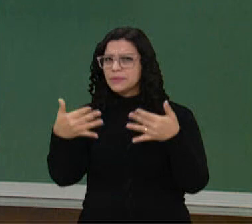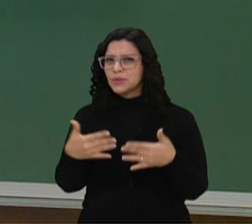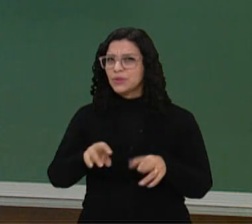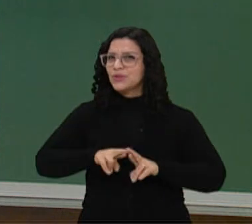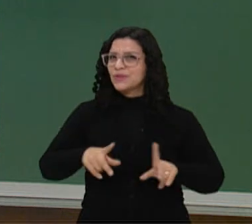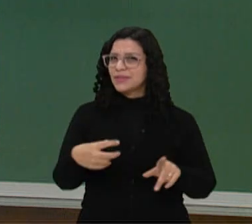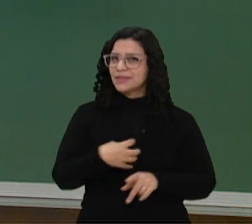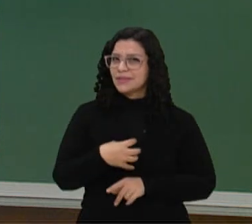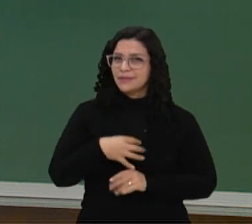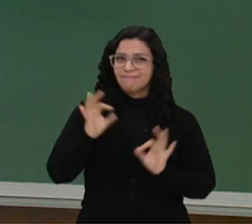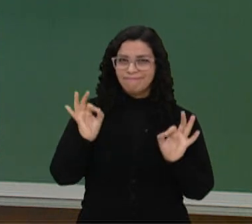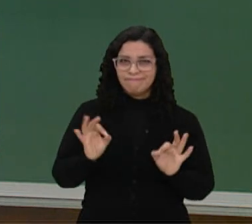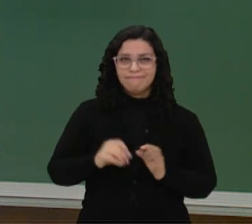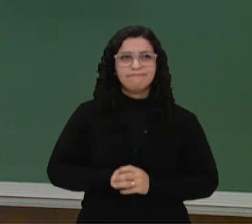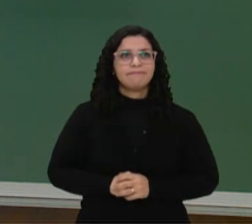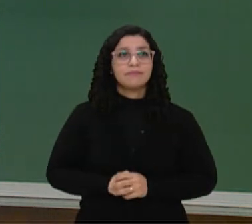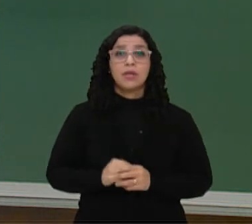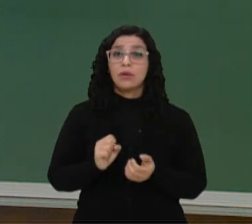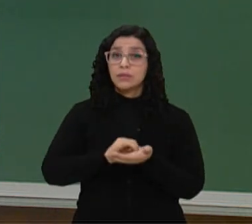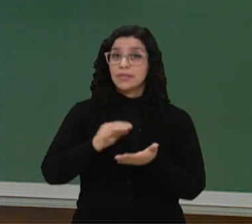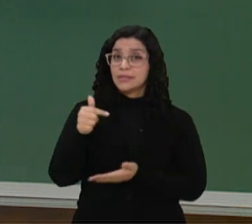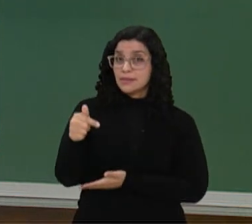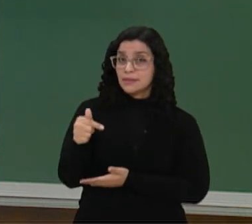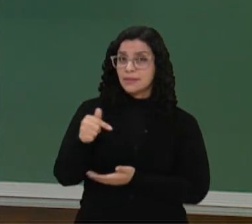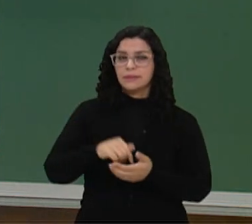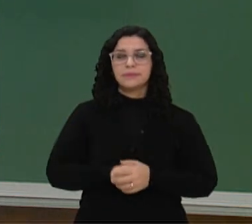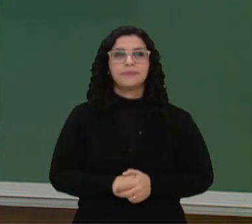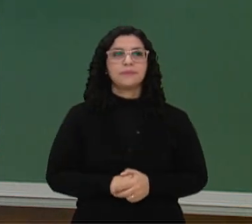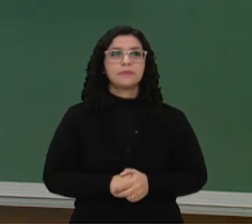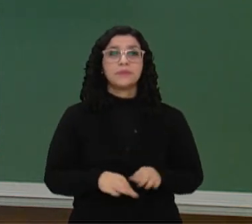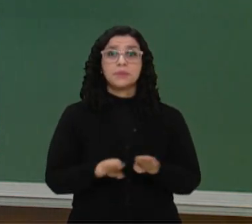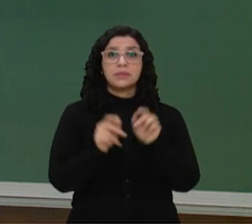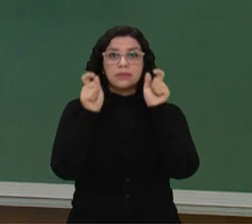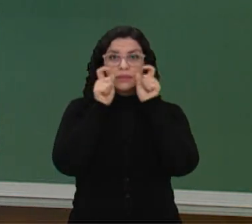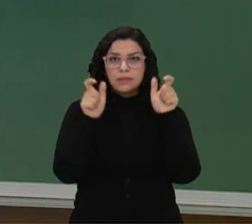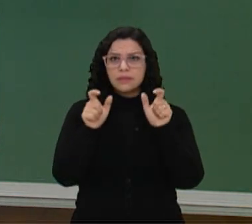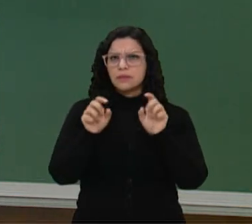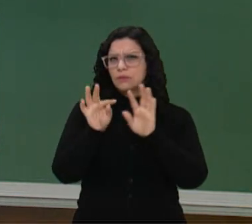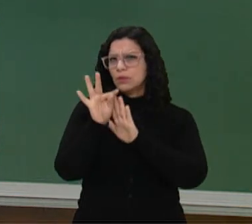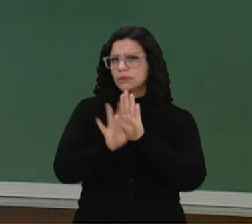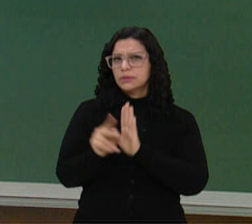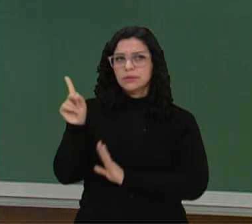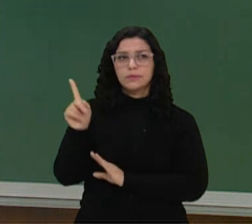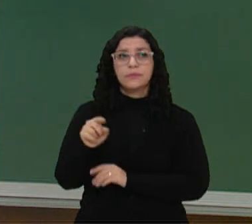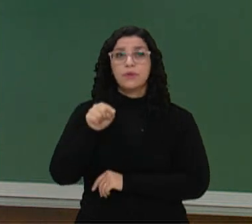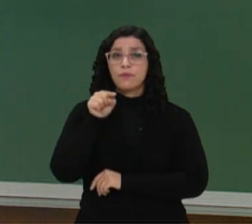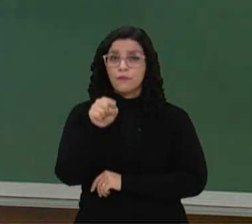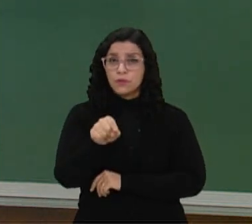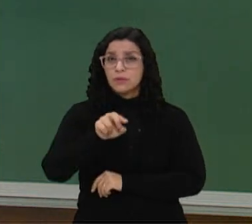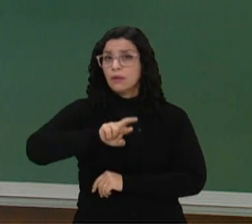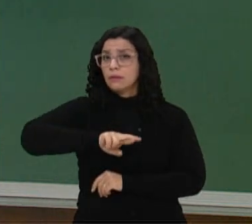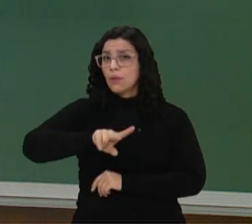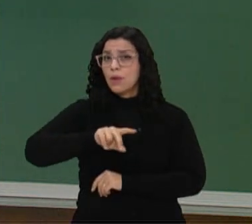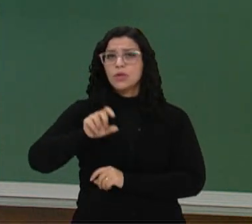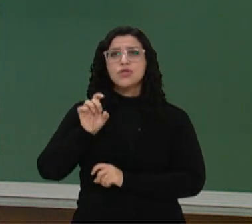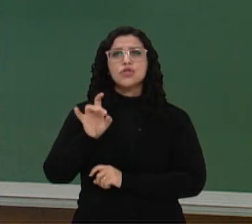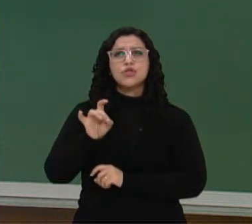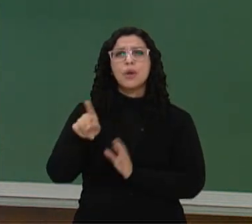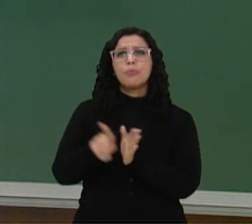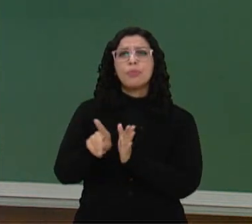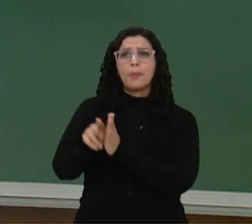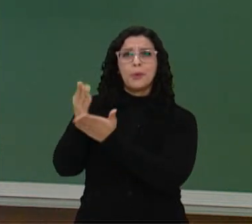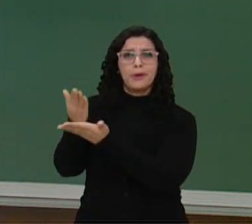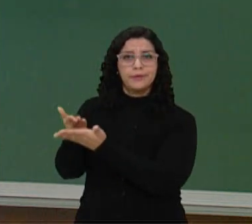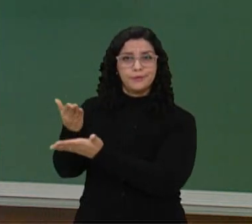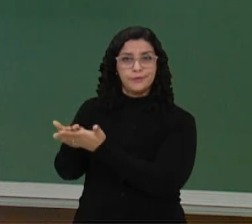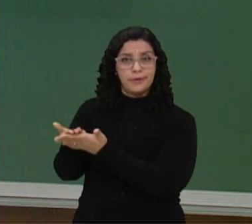e opinião. Agora o exercício de número 7, preste bem atenção ao trecho. Tu não és apenas um